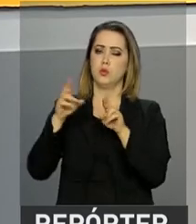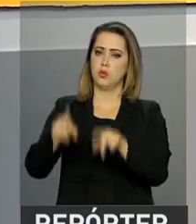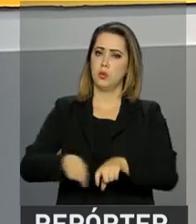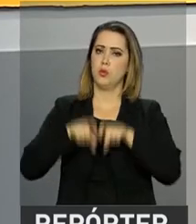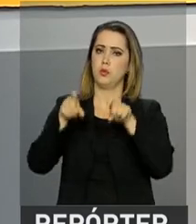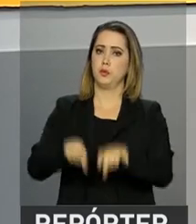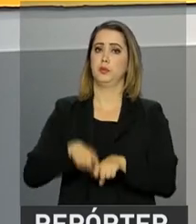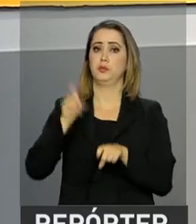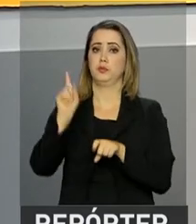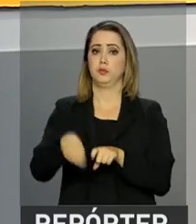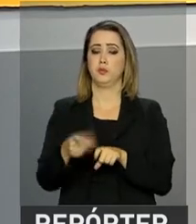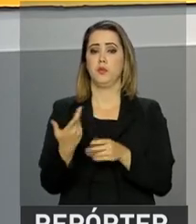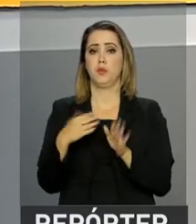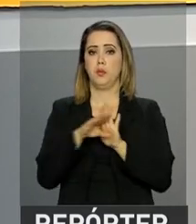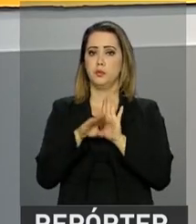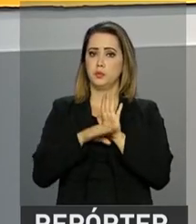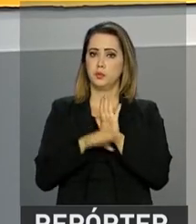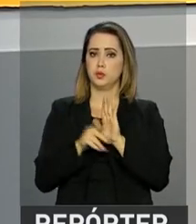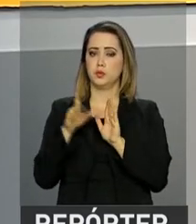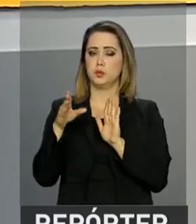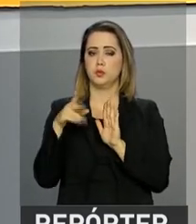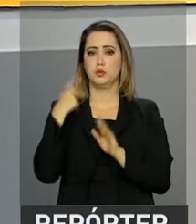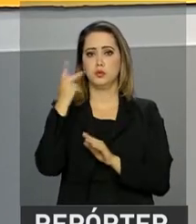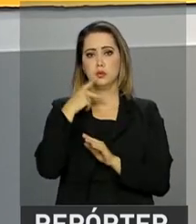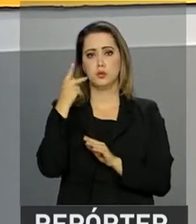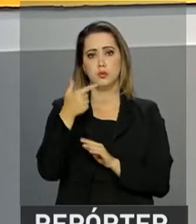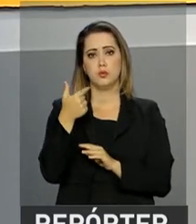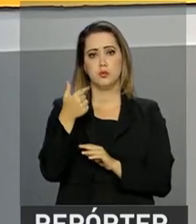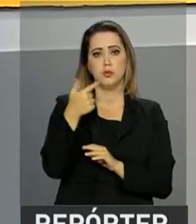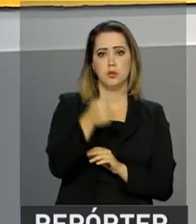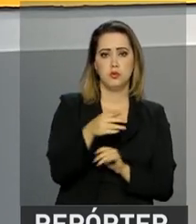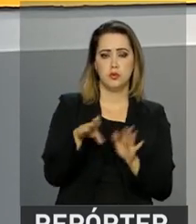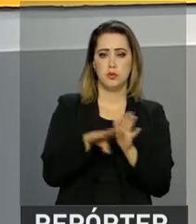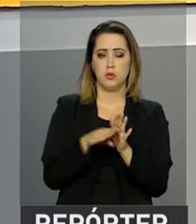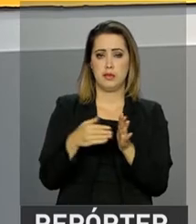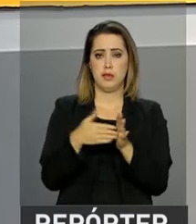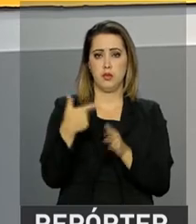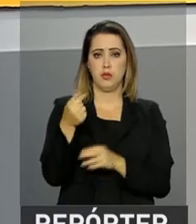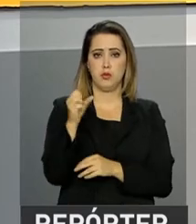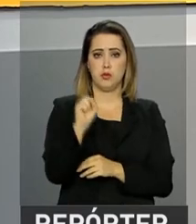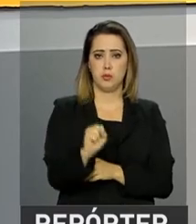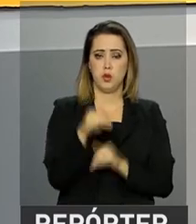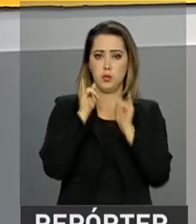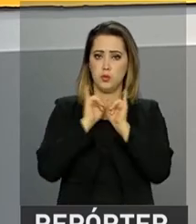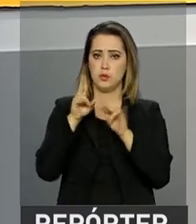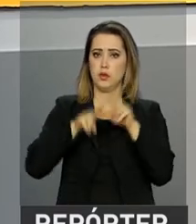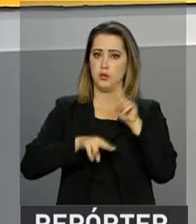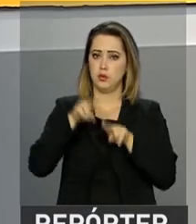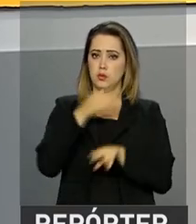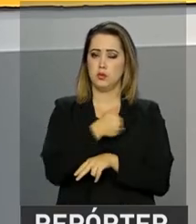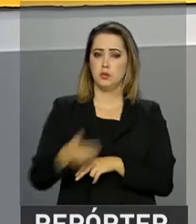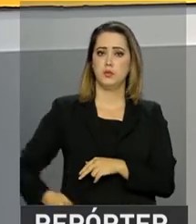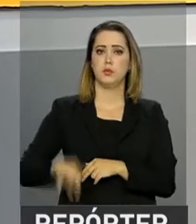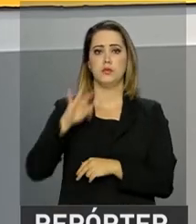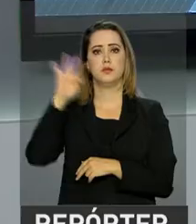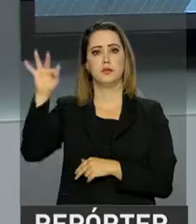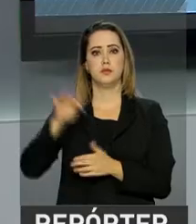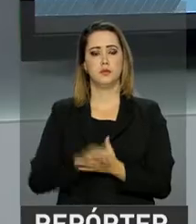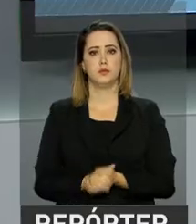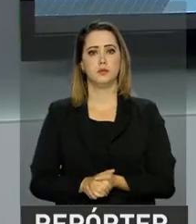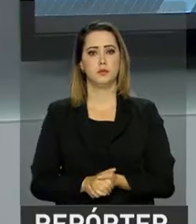pedido é parte do plano agrícola e pecuário 2017/2018 anunciado em junho pelo governo federal